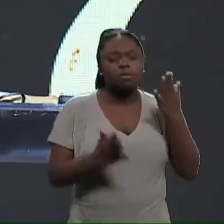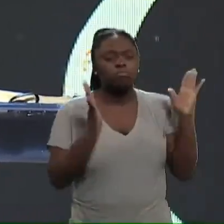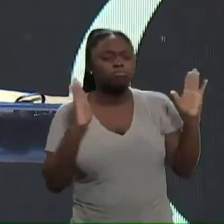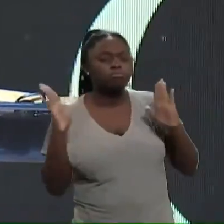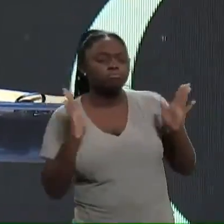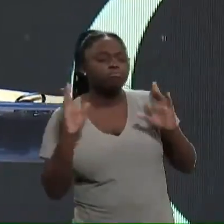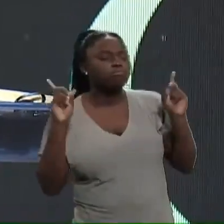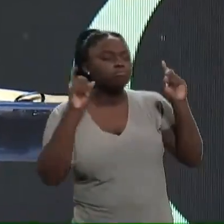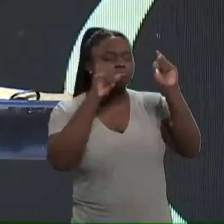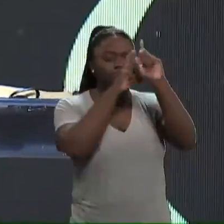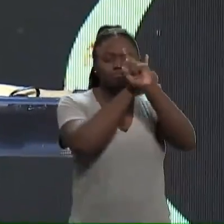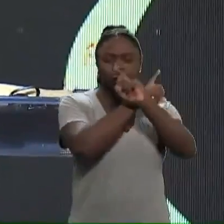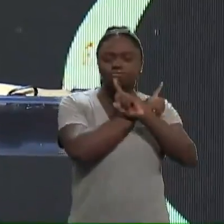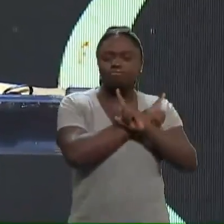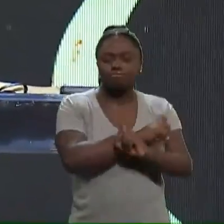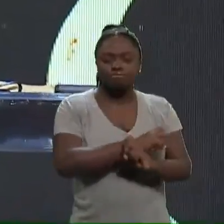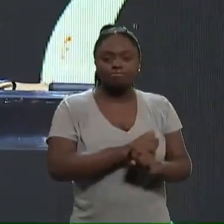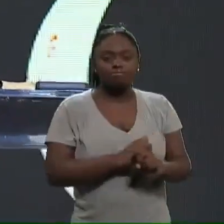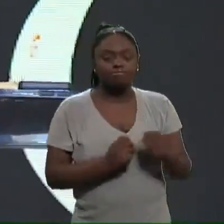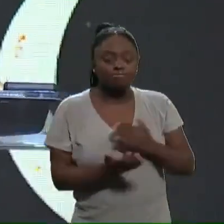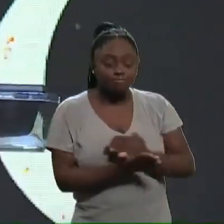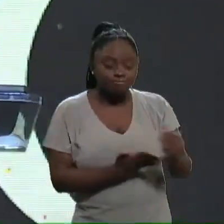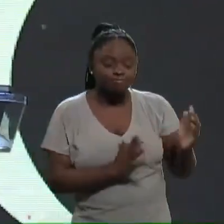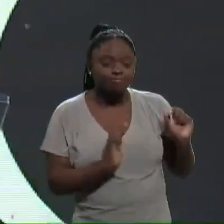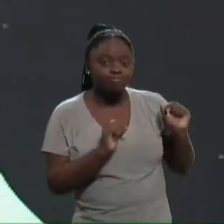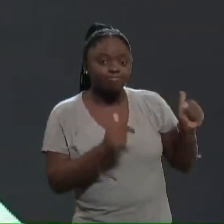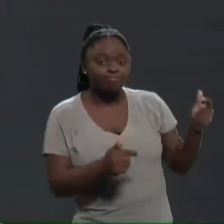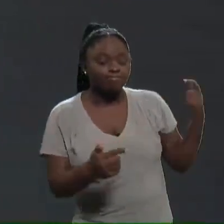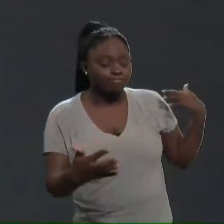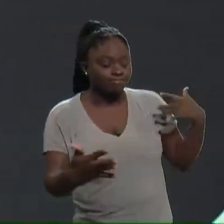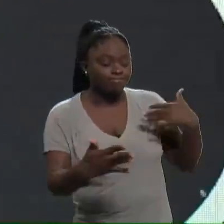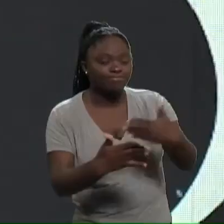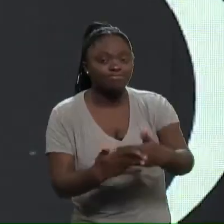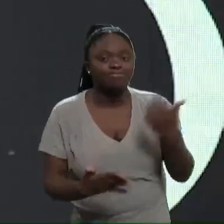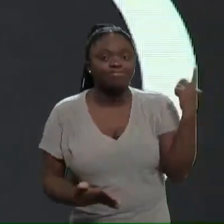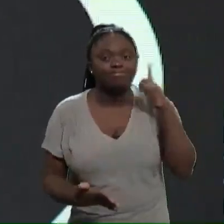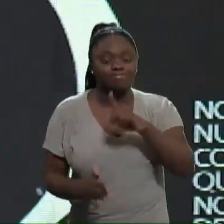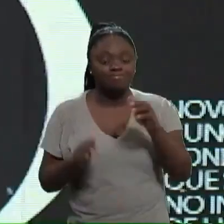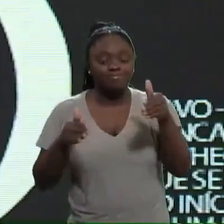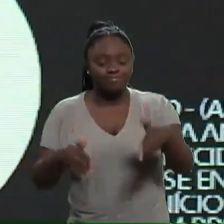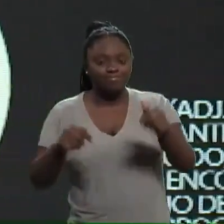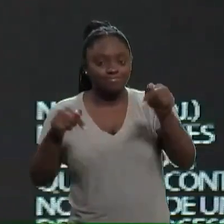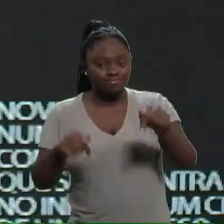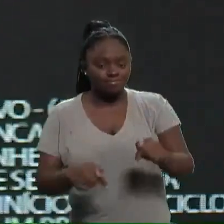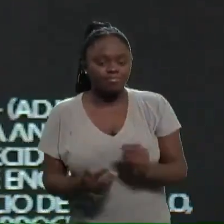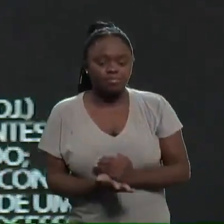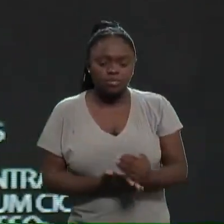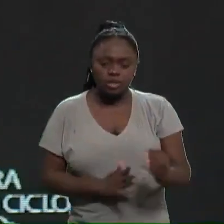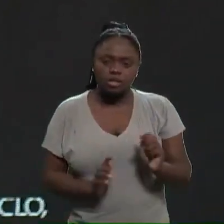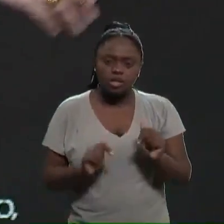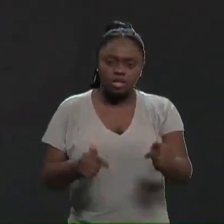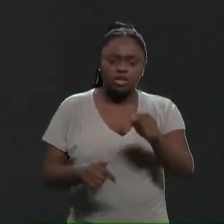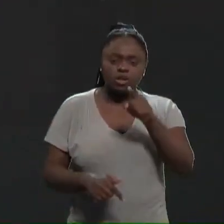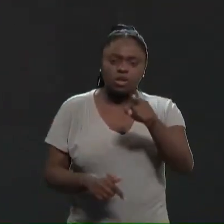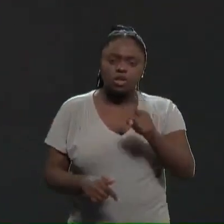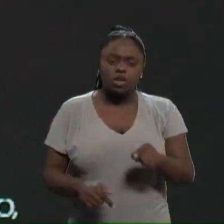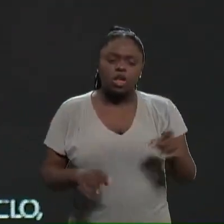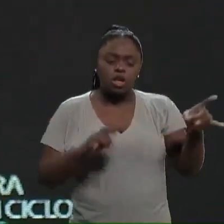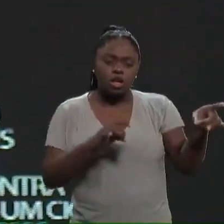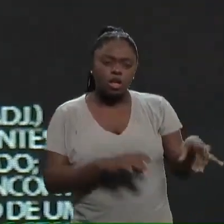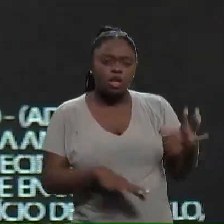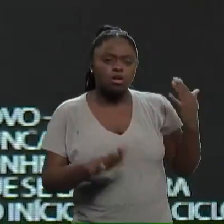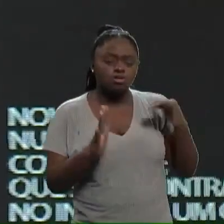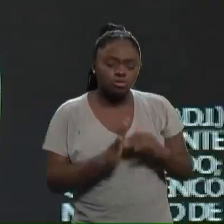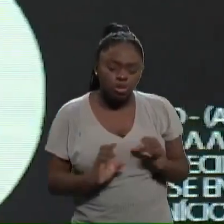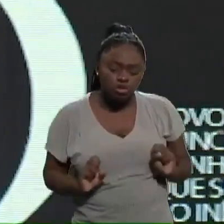tinha constância para chegar aqui. Comecei a fazê-lo quando eu te dei uma palavra para largar tudo e vir se dedicar a estudar e